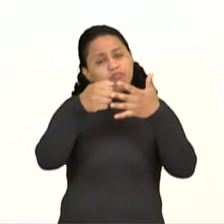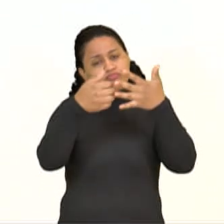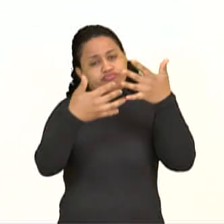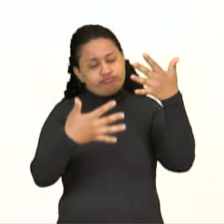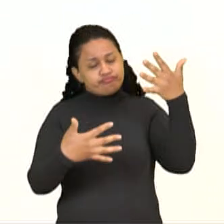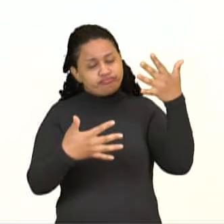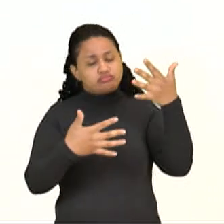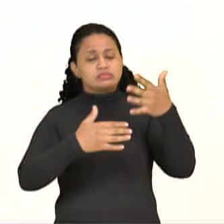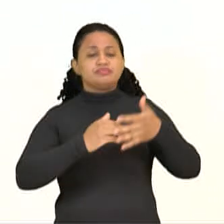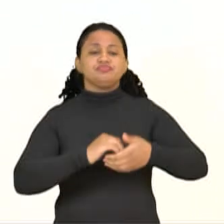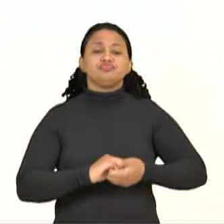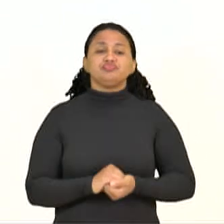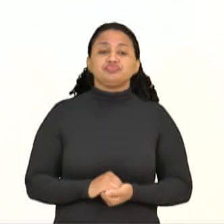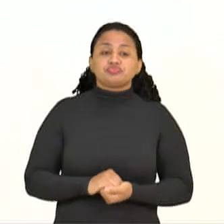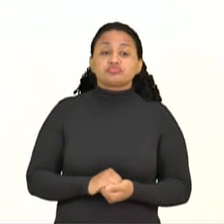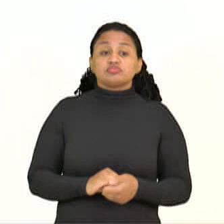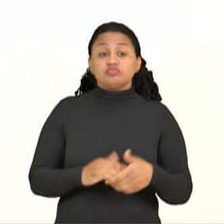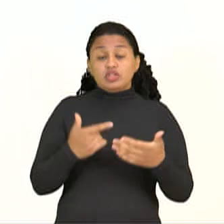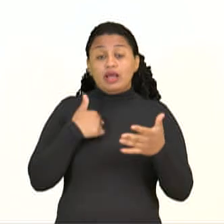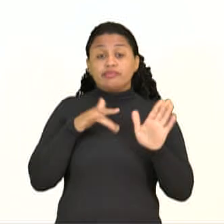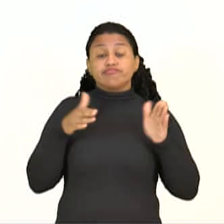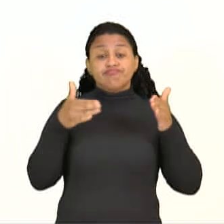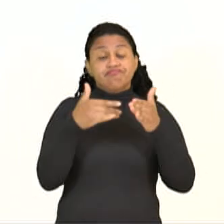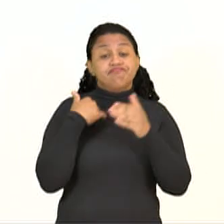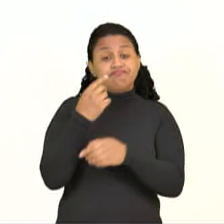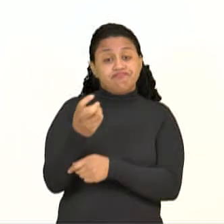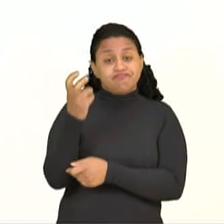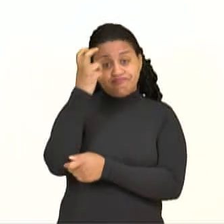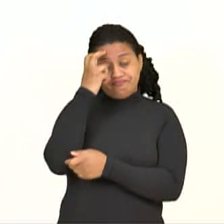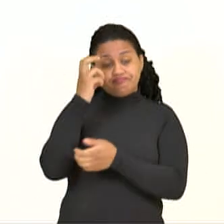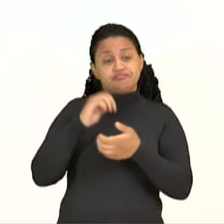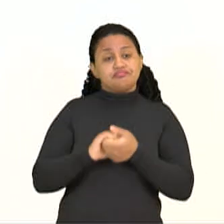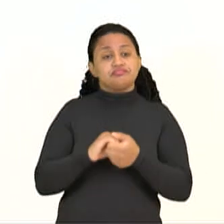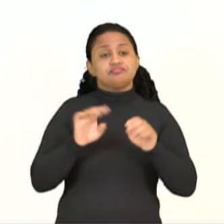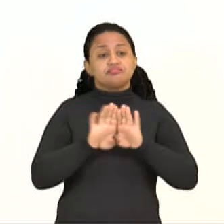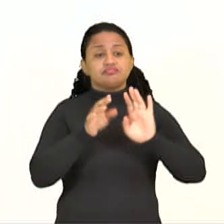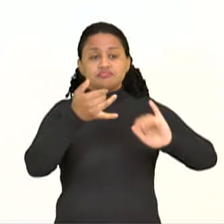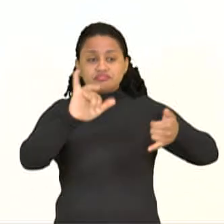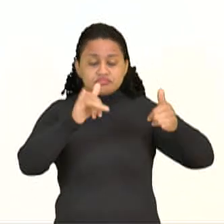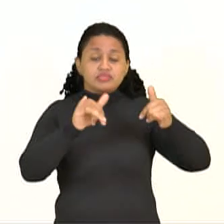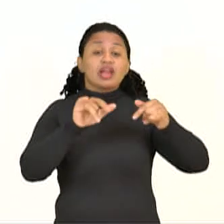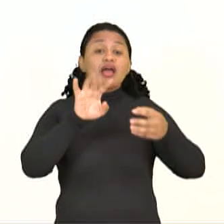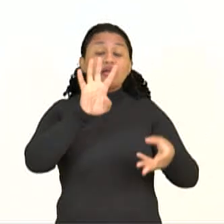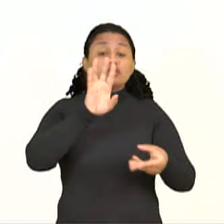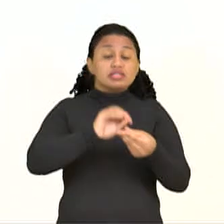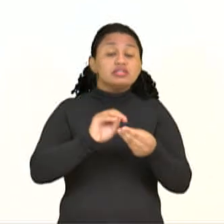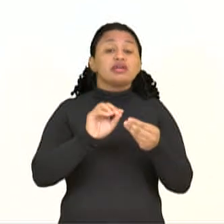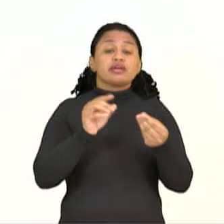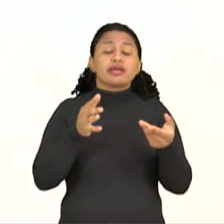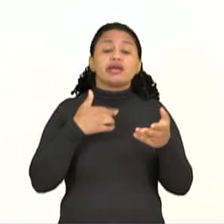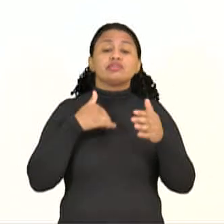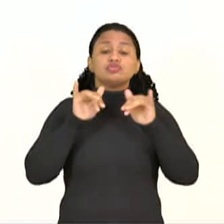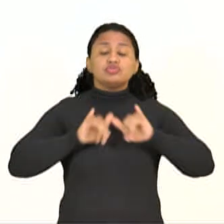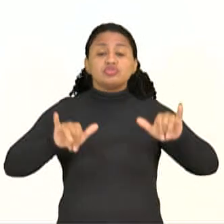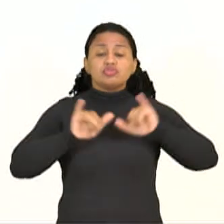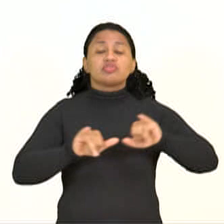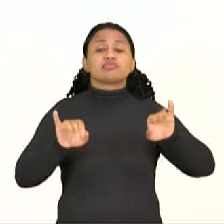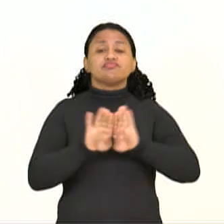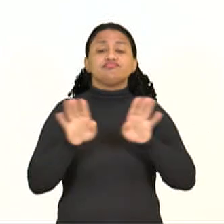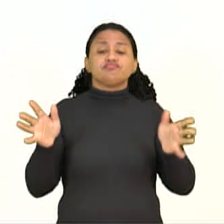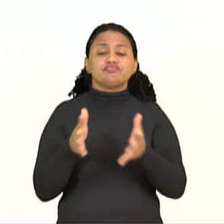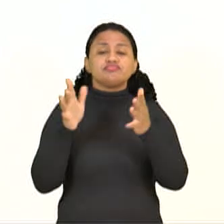de outros mais objetos da cultura. Além de avaliar, toda a resenha se propõe a divulgar e